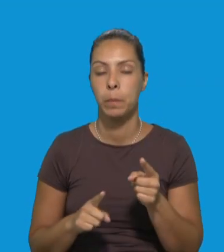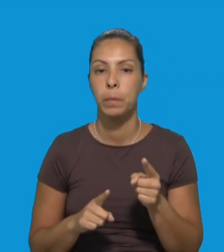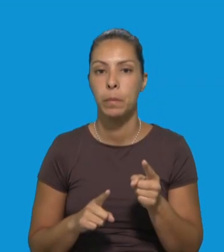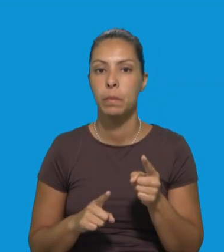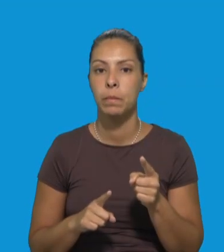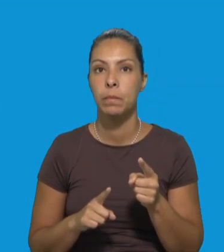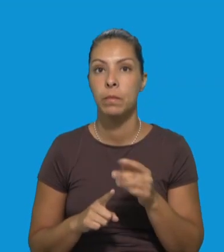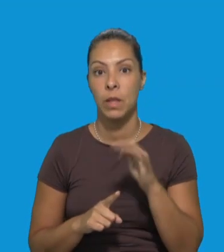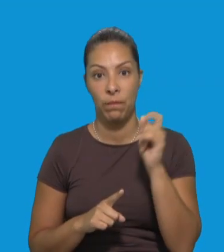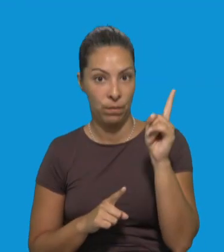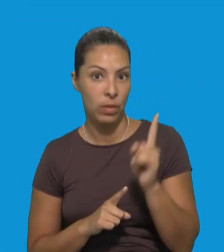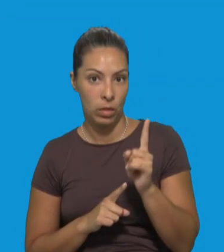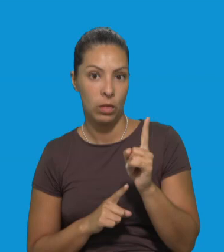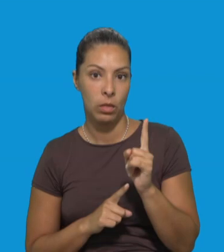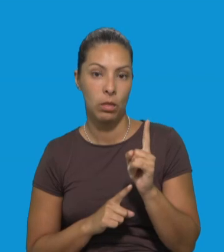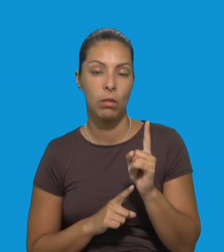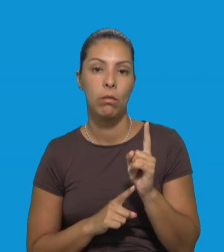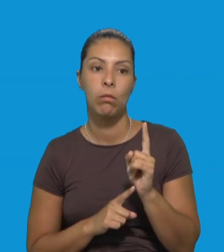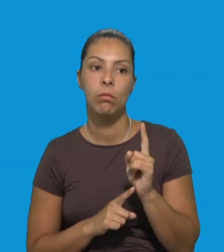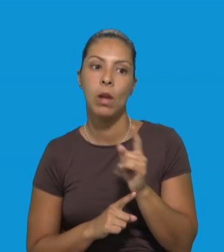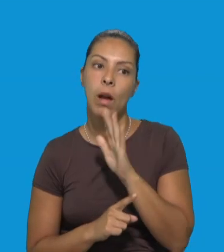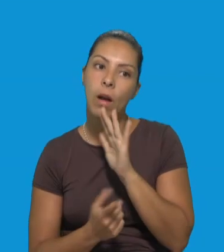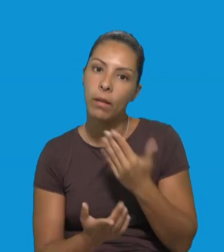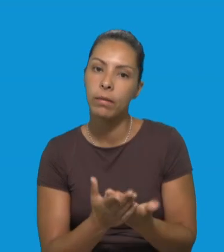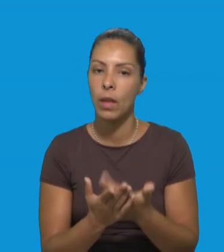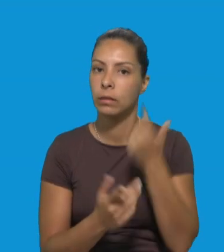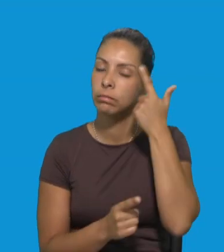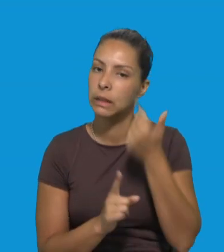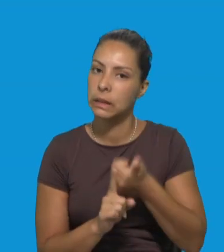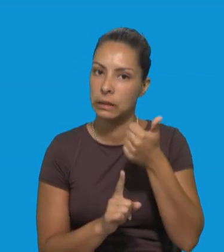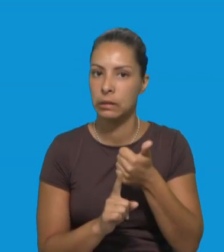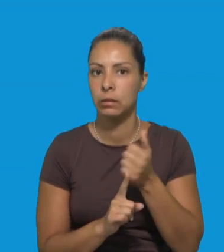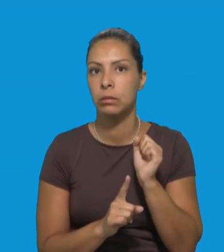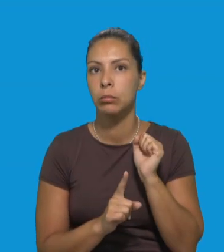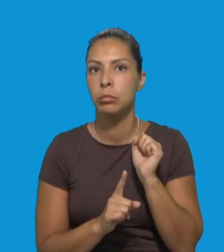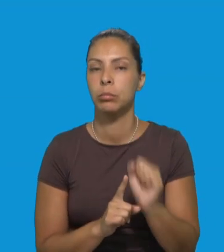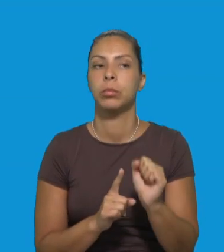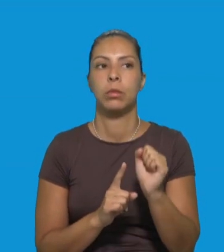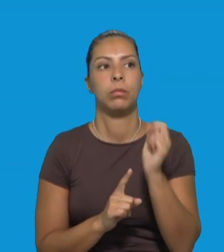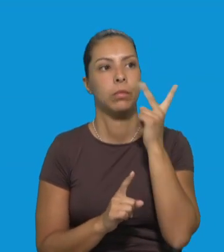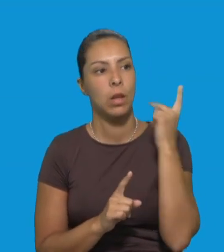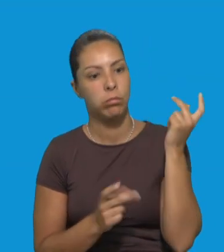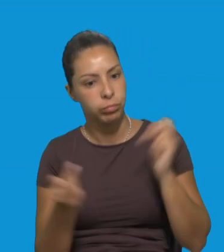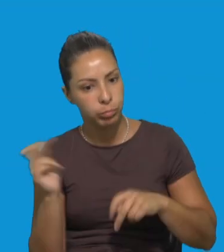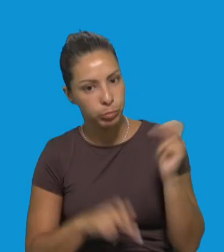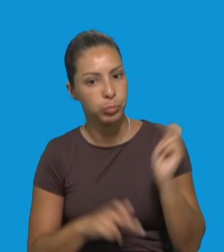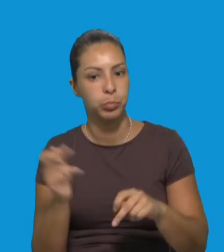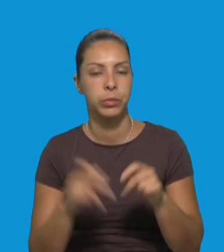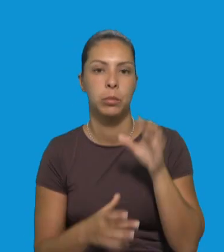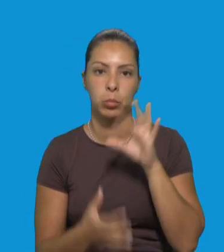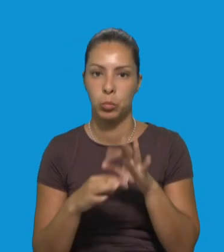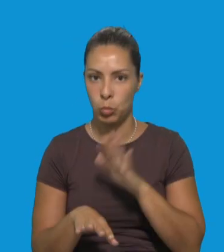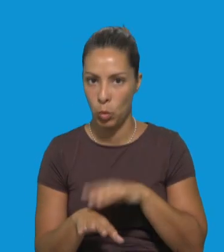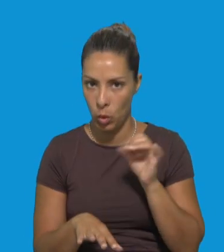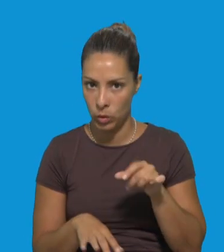a fé dá esta fundamentação e a esperança também abre horizontes à vivência da nossa fé.